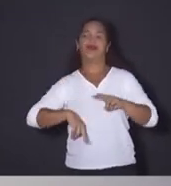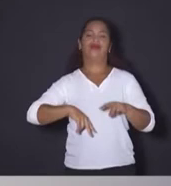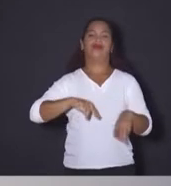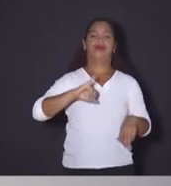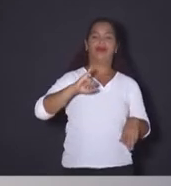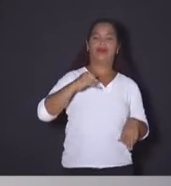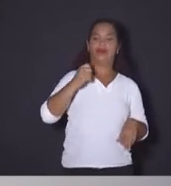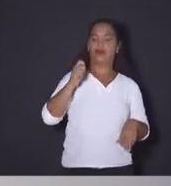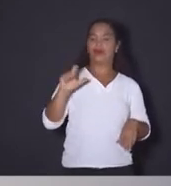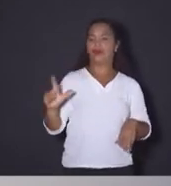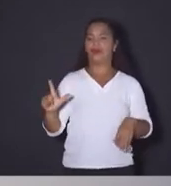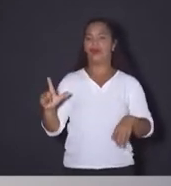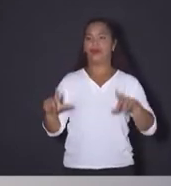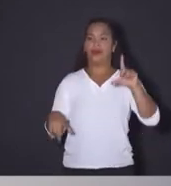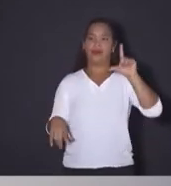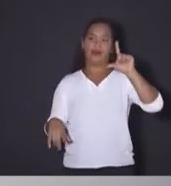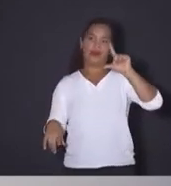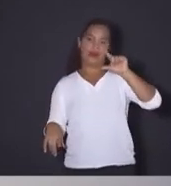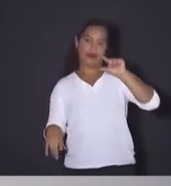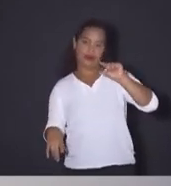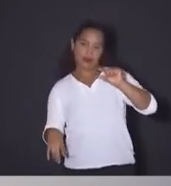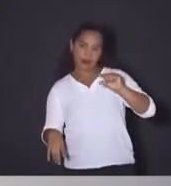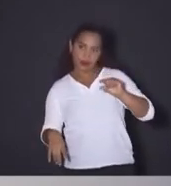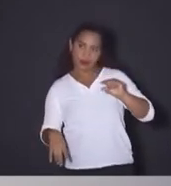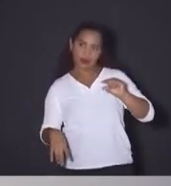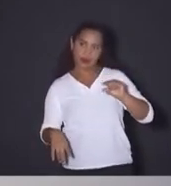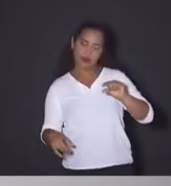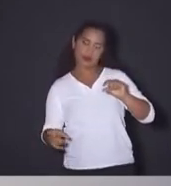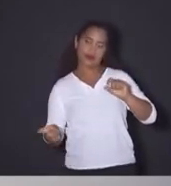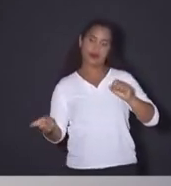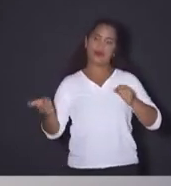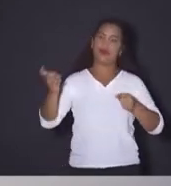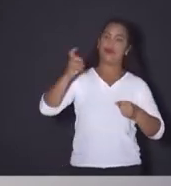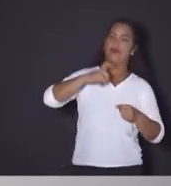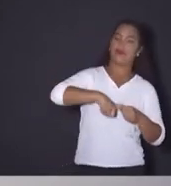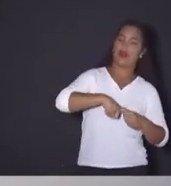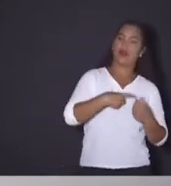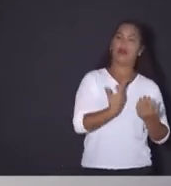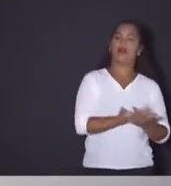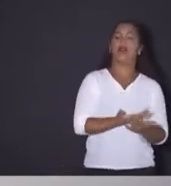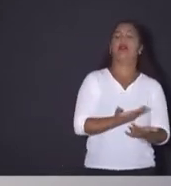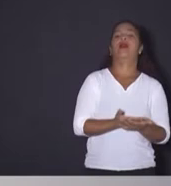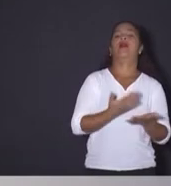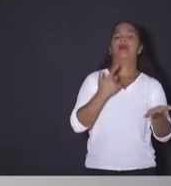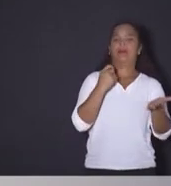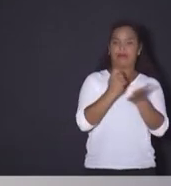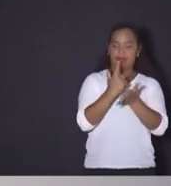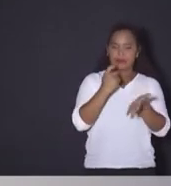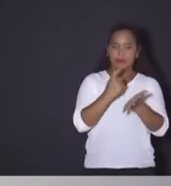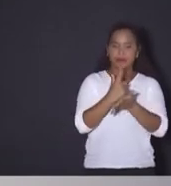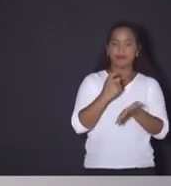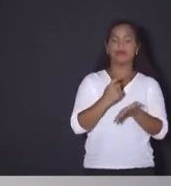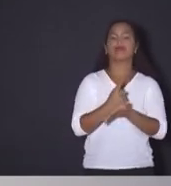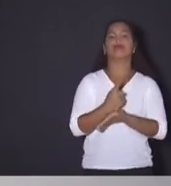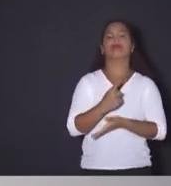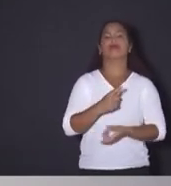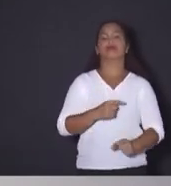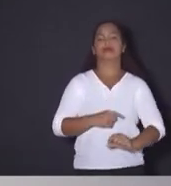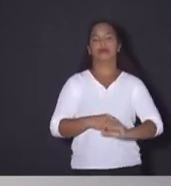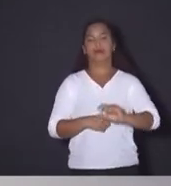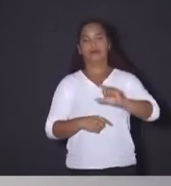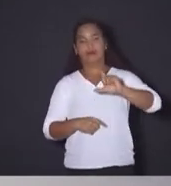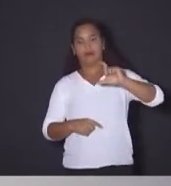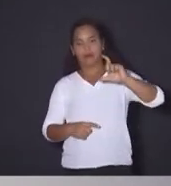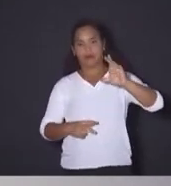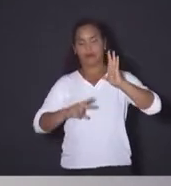consumo desse medicamento caio e quando voltam às aulas o consumo do medicamento volta a aumentar